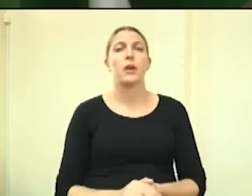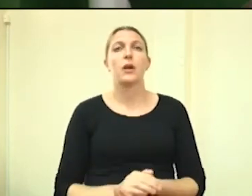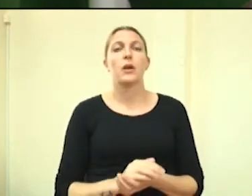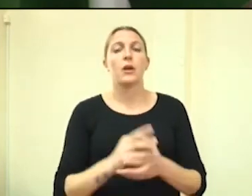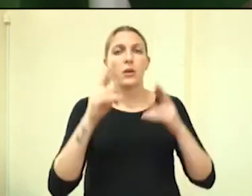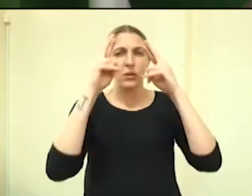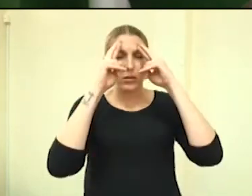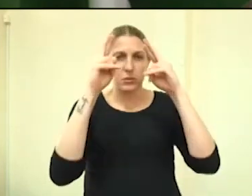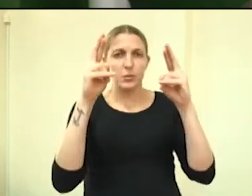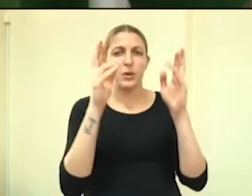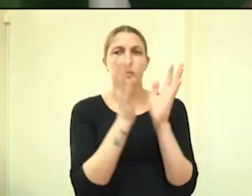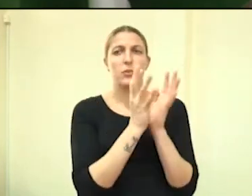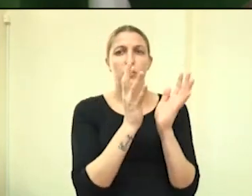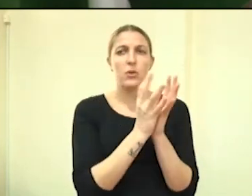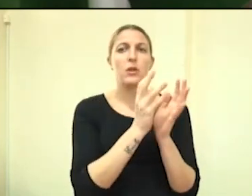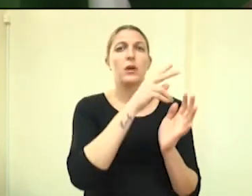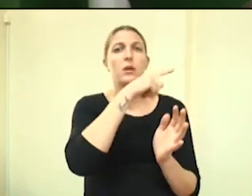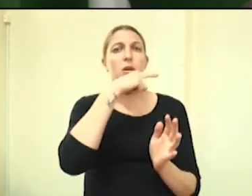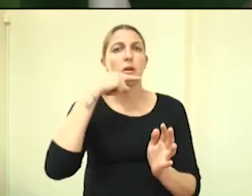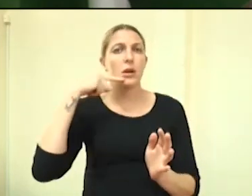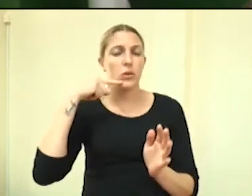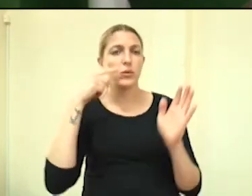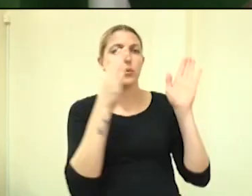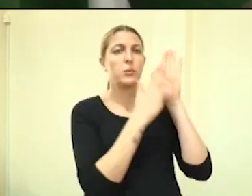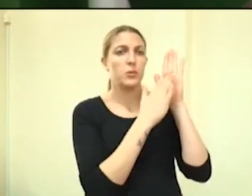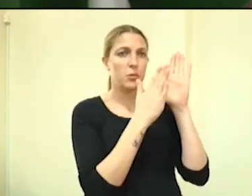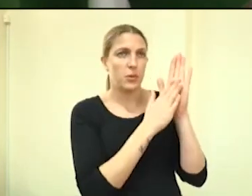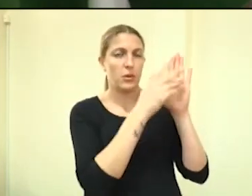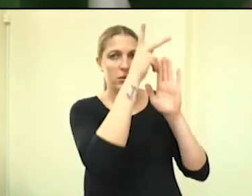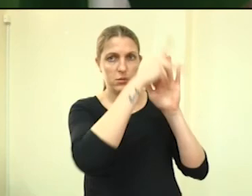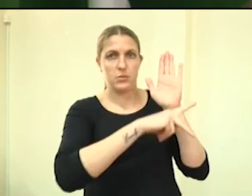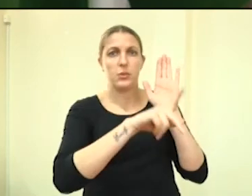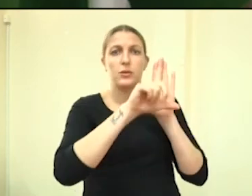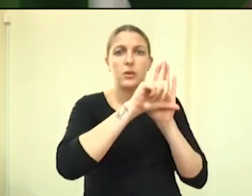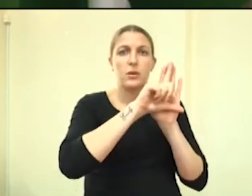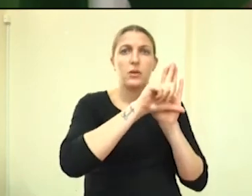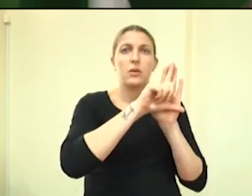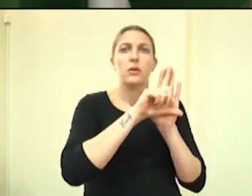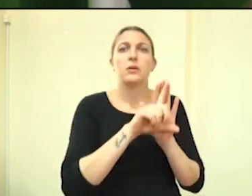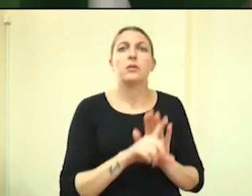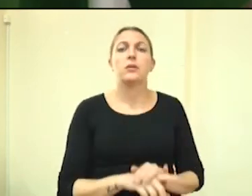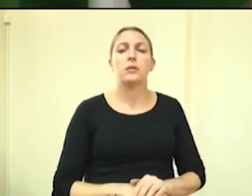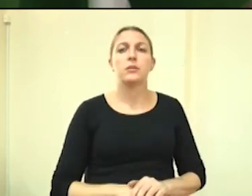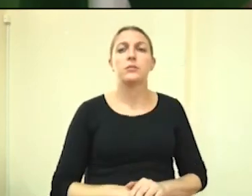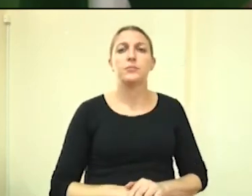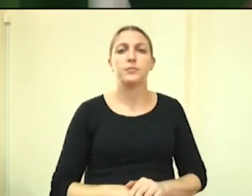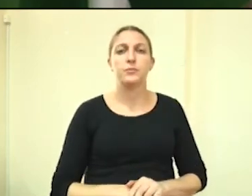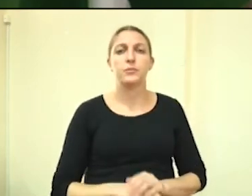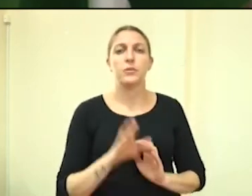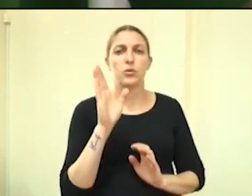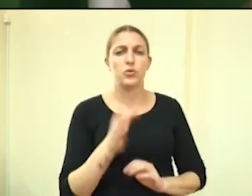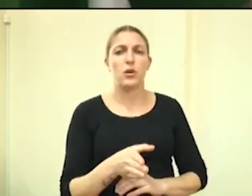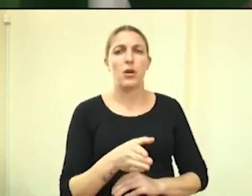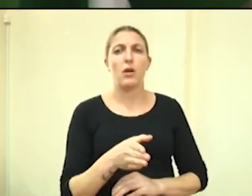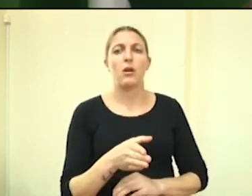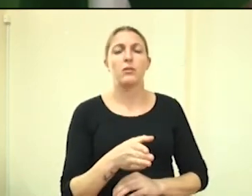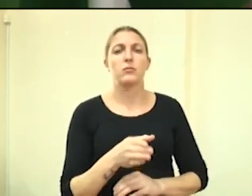ao meu nobre colega vereador Araújo, proponente desse projeto de lei legislativo. onde já